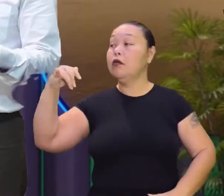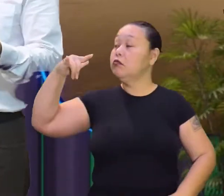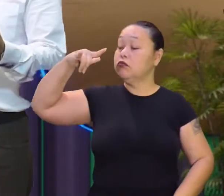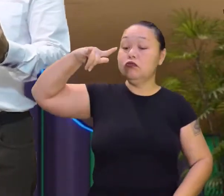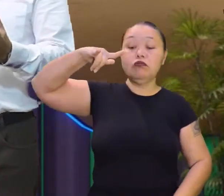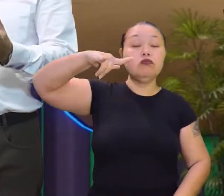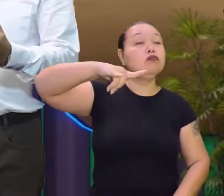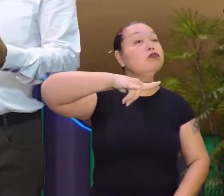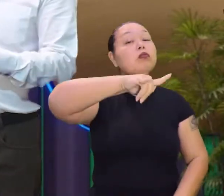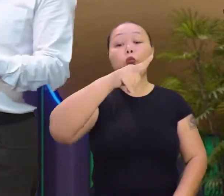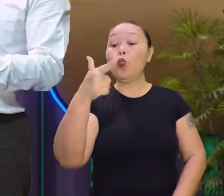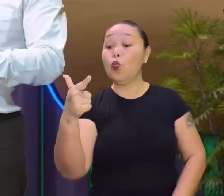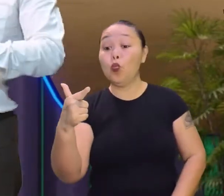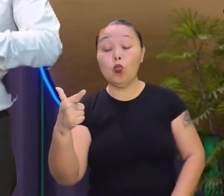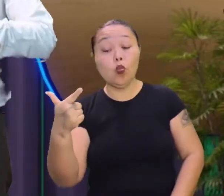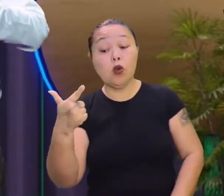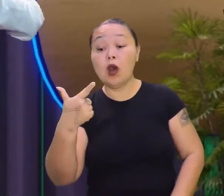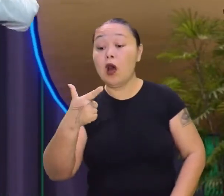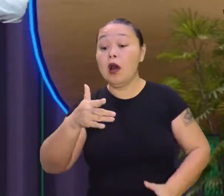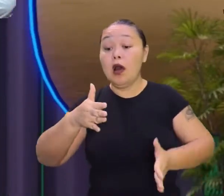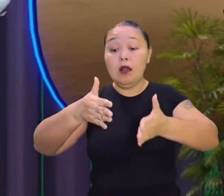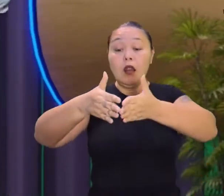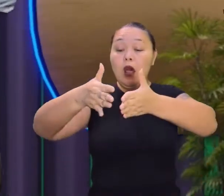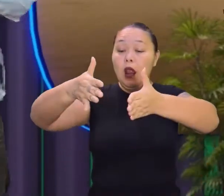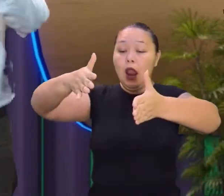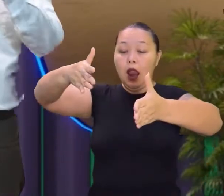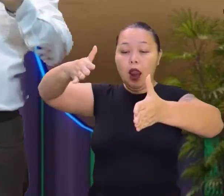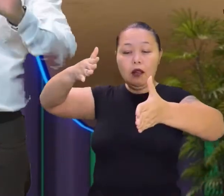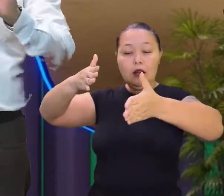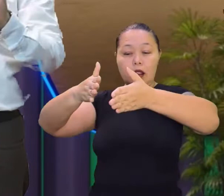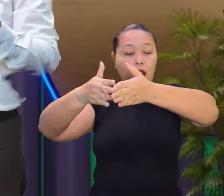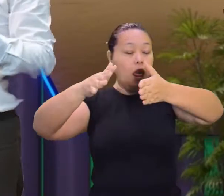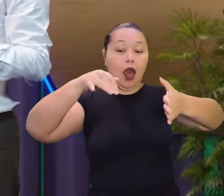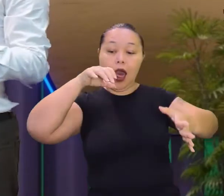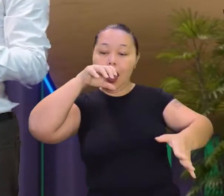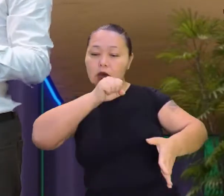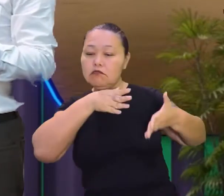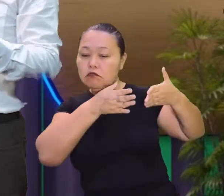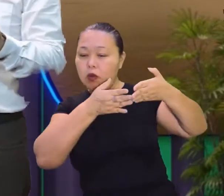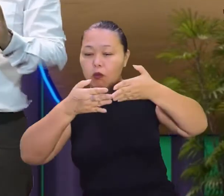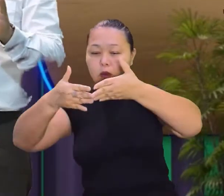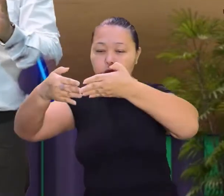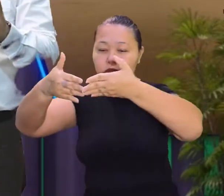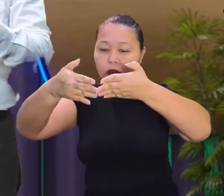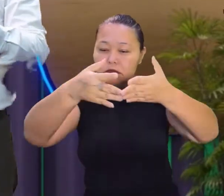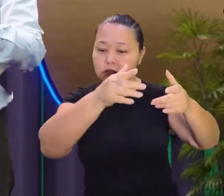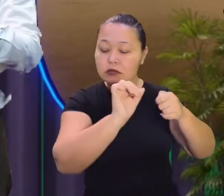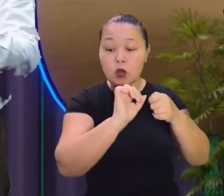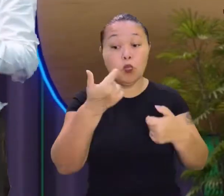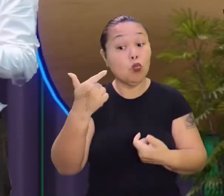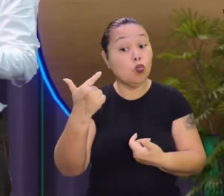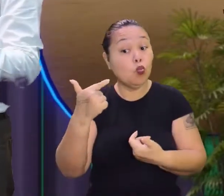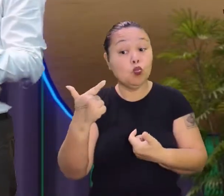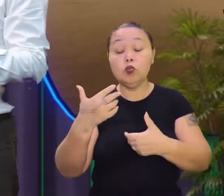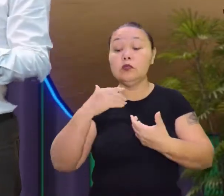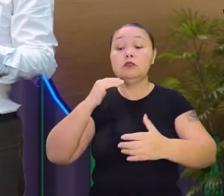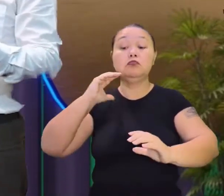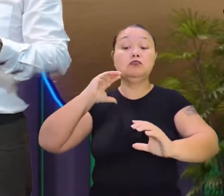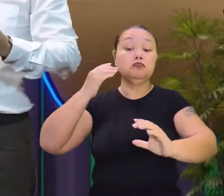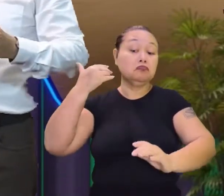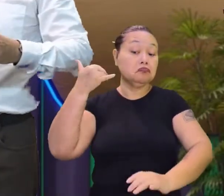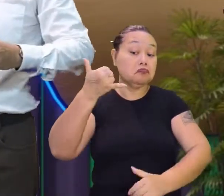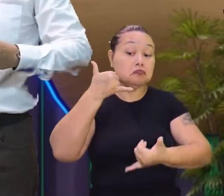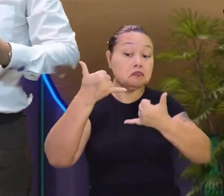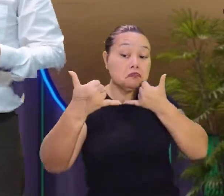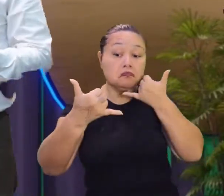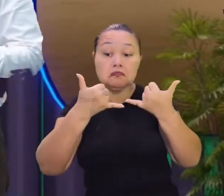Não existia navios e lanchas com grande velocidade. Não existia telecomunicações. Nada disso.